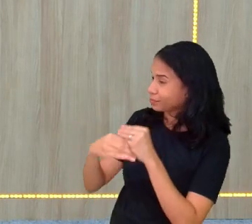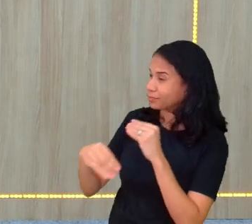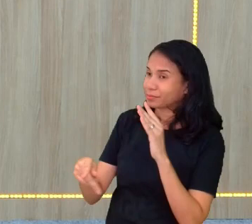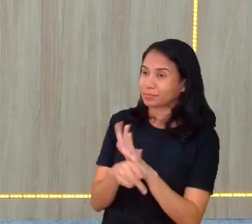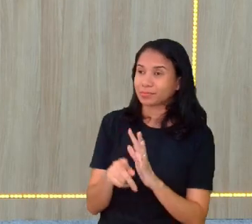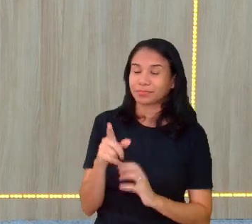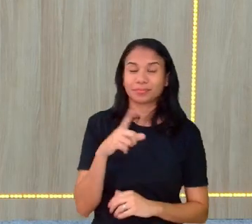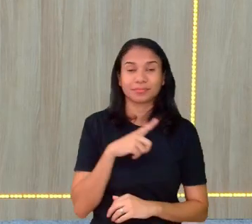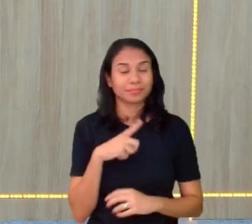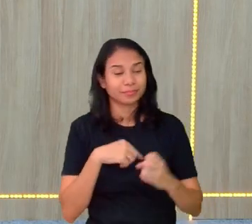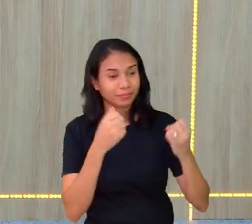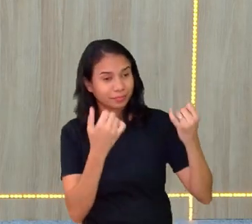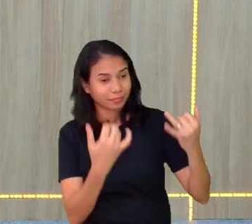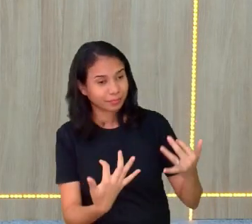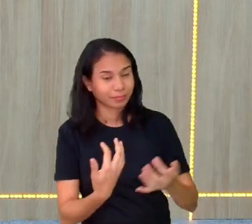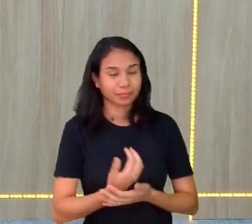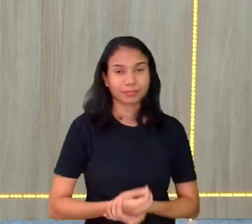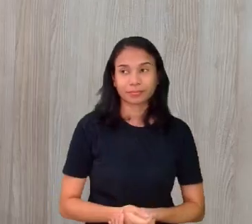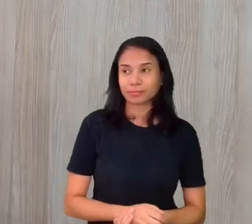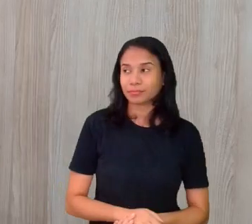coisa? Quer dizer algo?